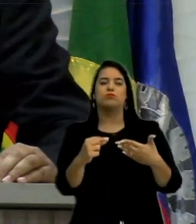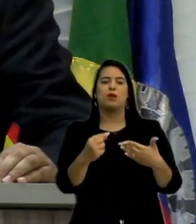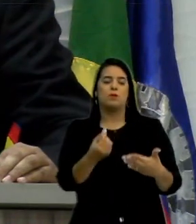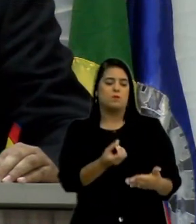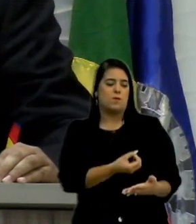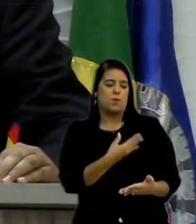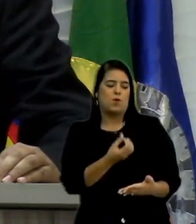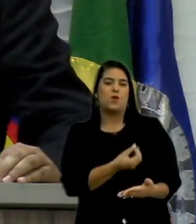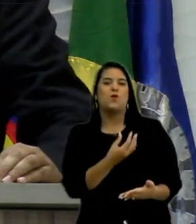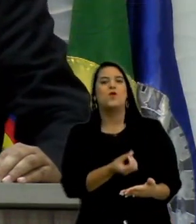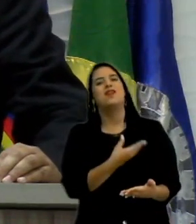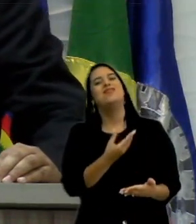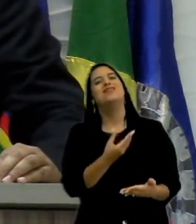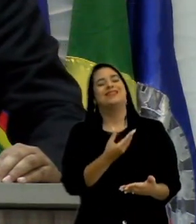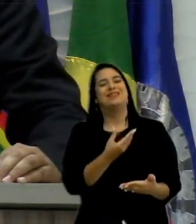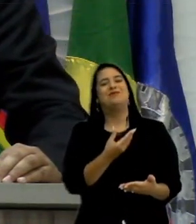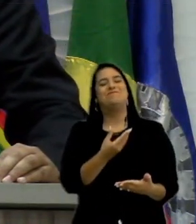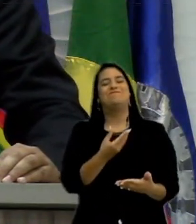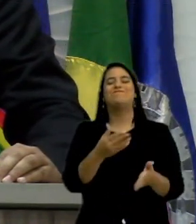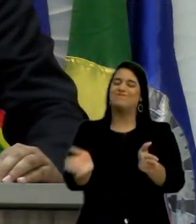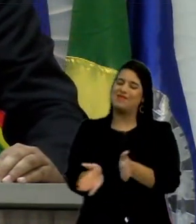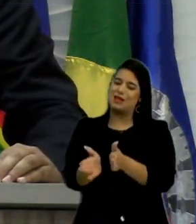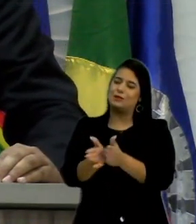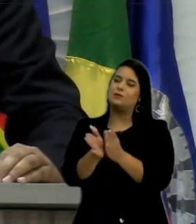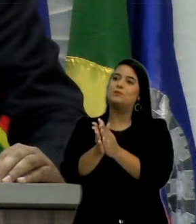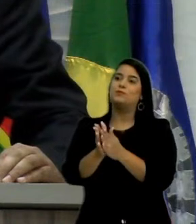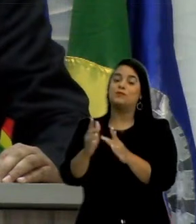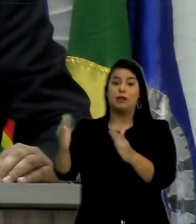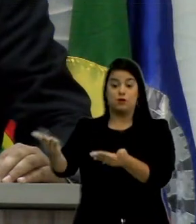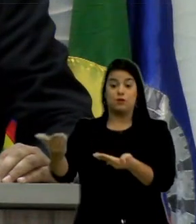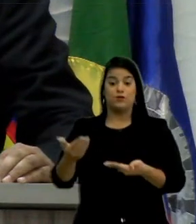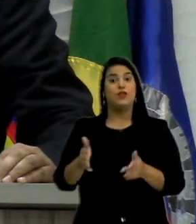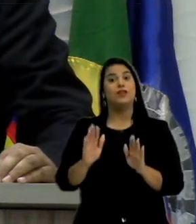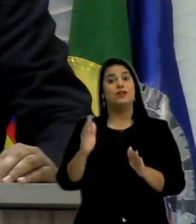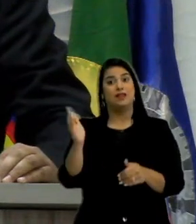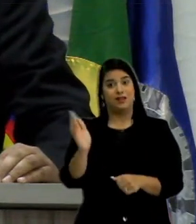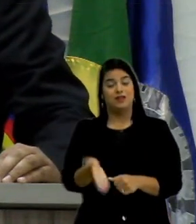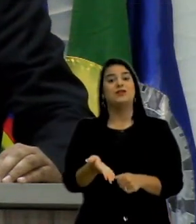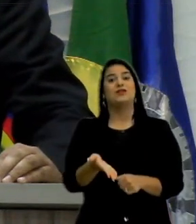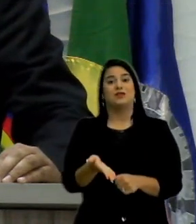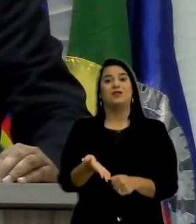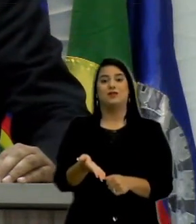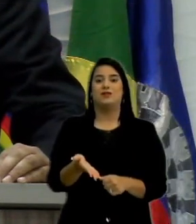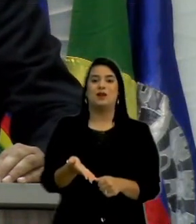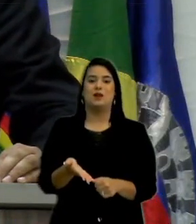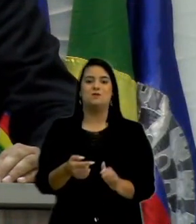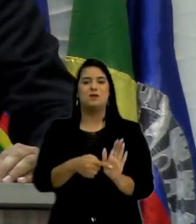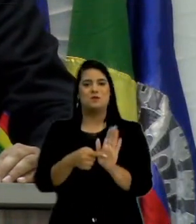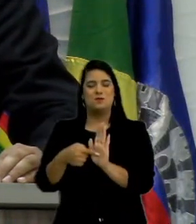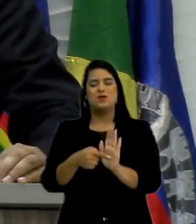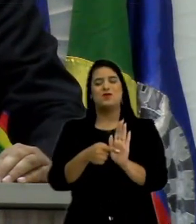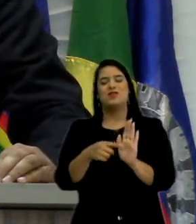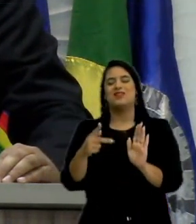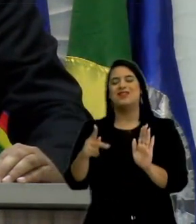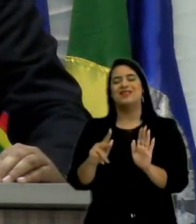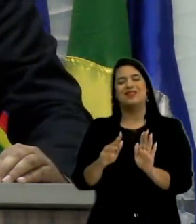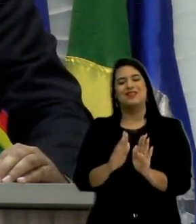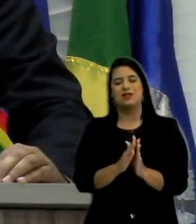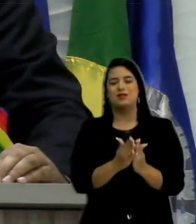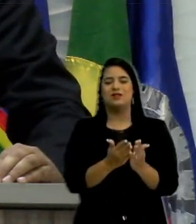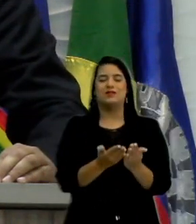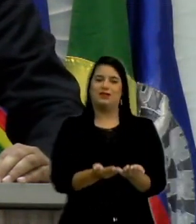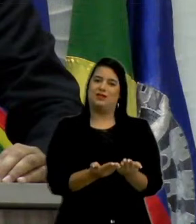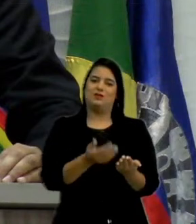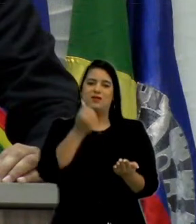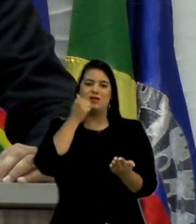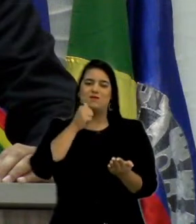já convidei para lançar o livro aqui em São Bento do Una também. Parabéns a ela, mais uma São Bentense